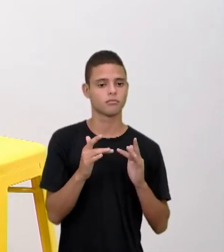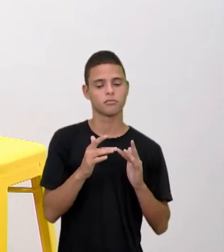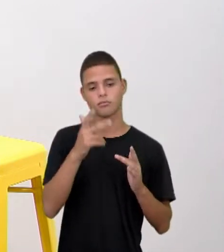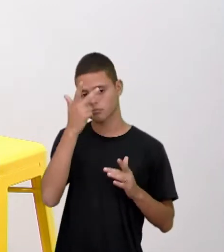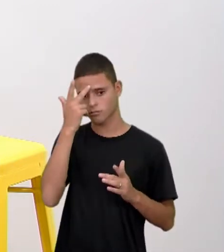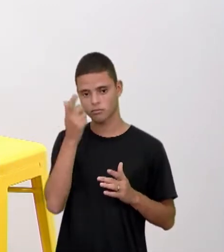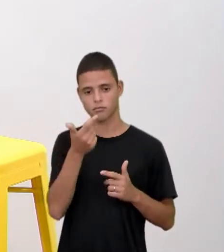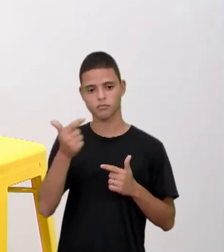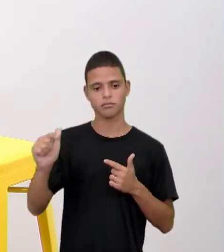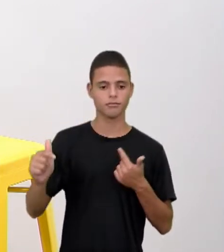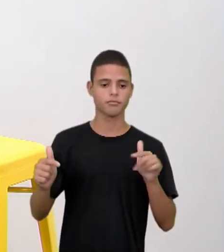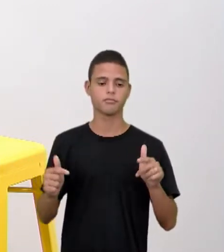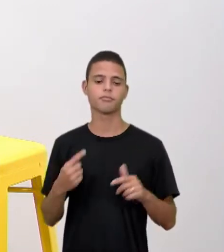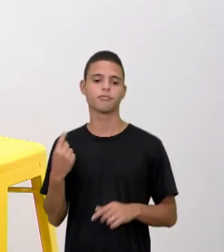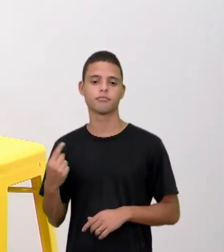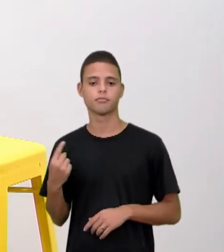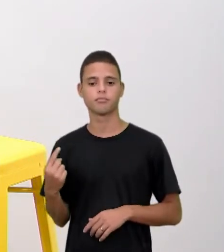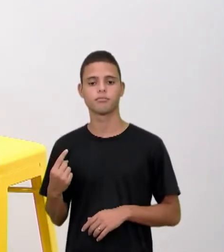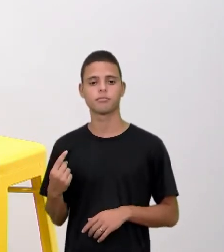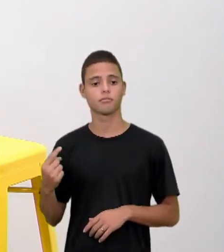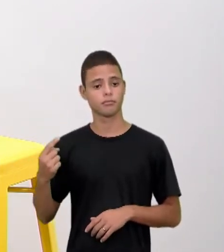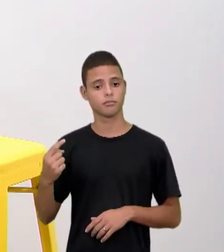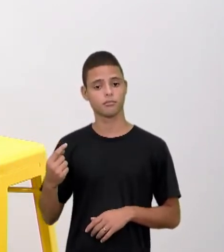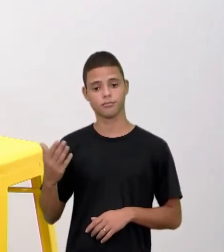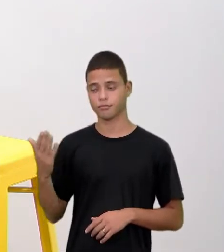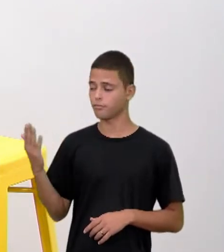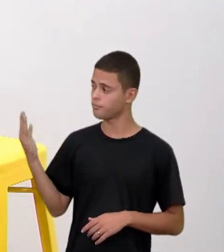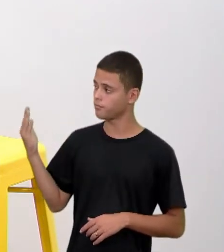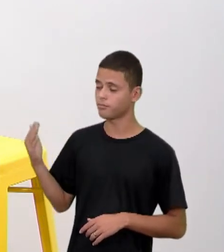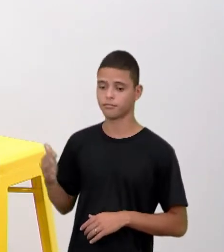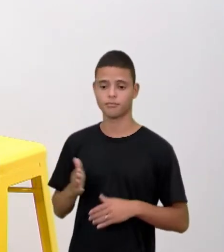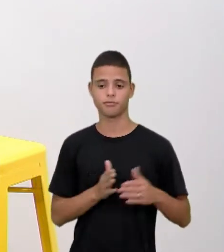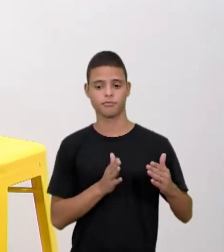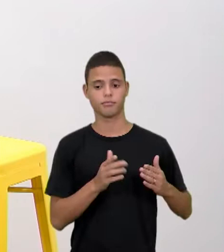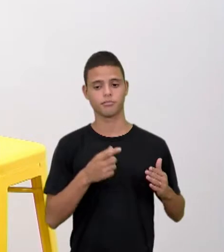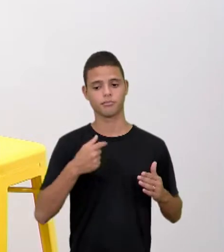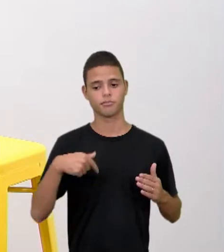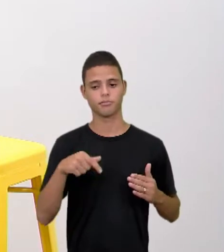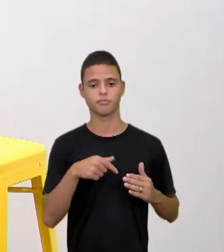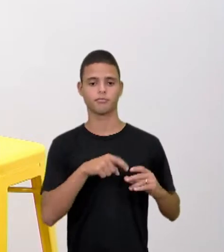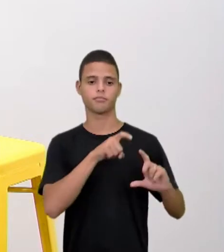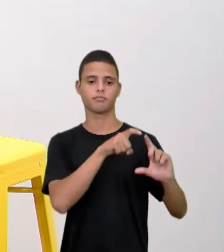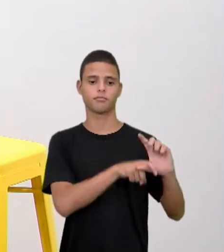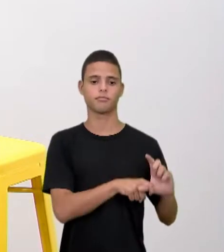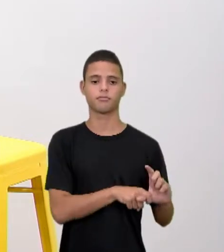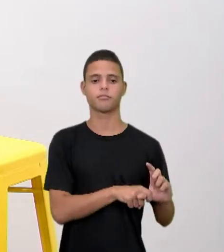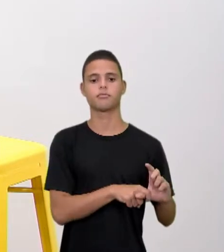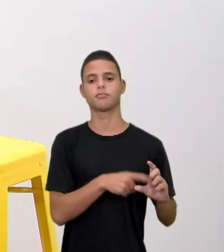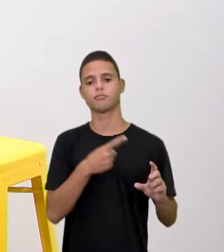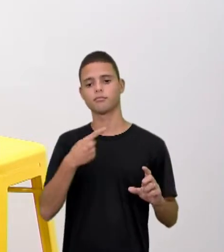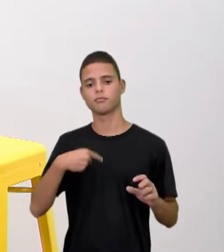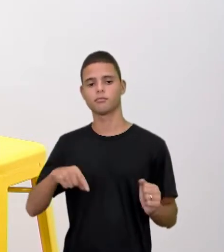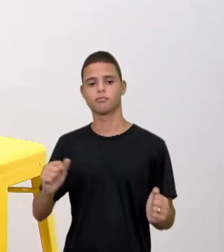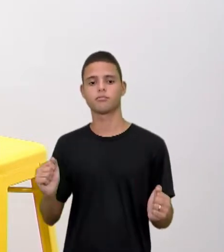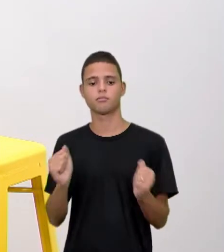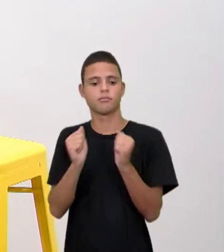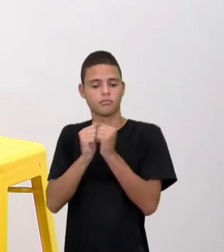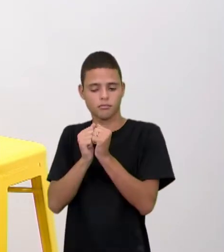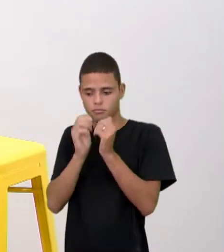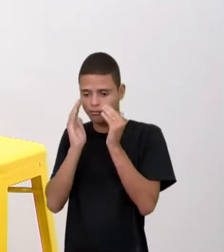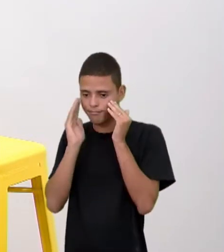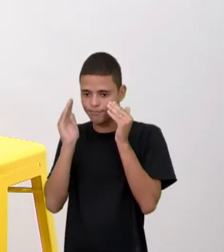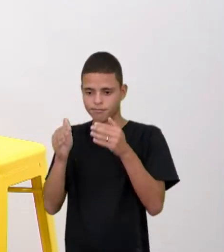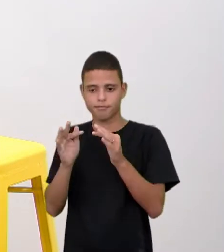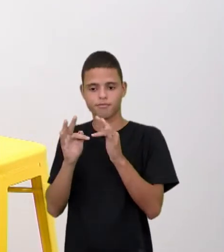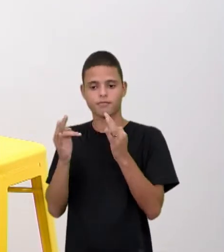outras pessoas. Nessa época, como a gente é muito dependente, a gente acaba vivendo uma vida muito cercado no nosso grupo familiar. Por isso